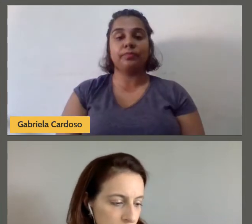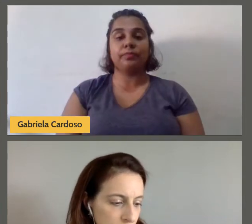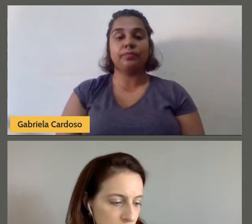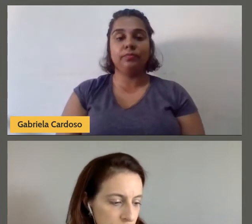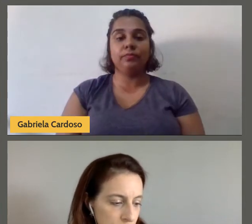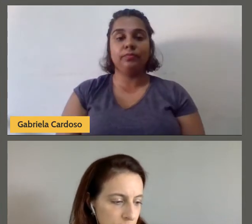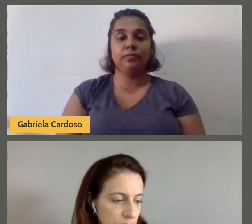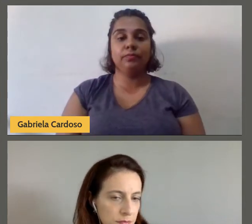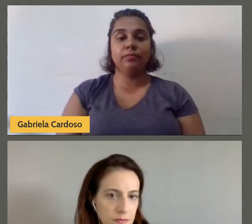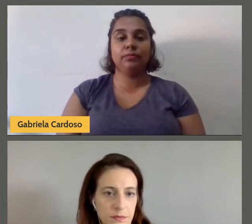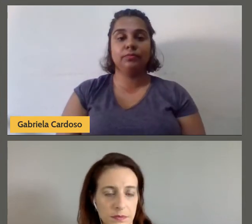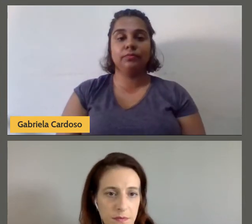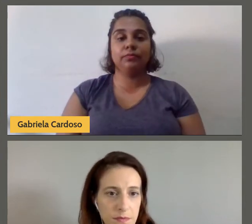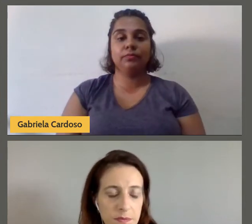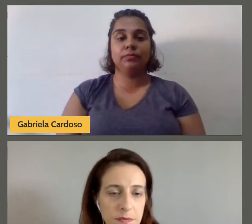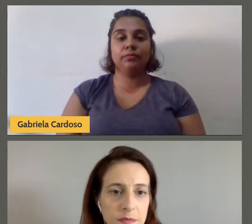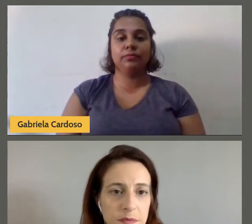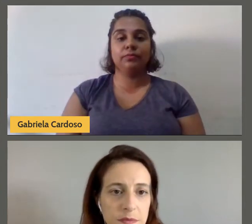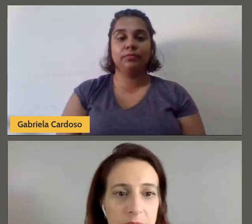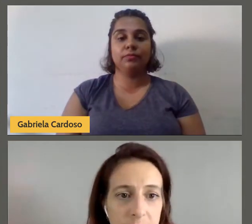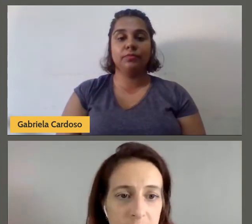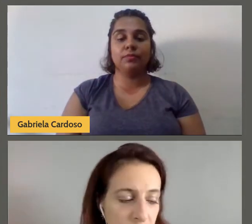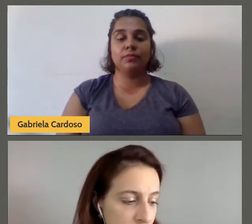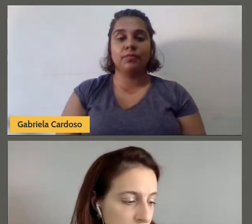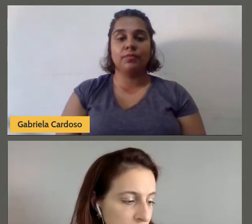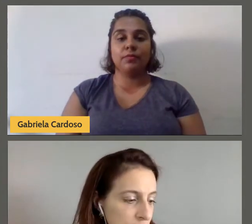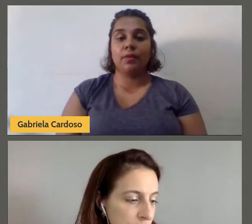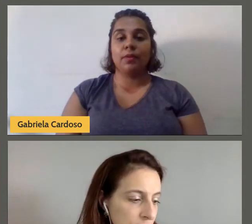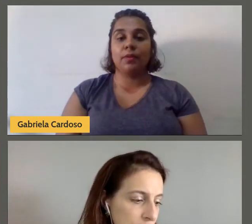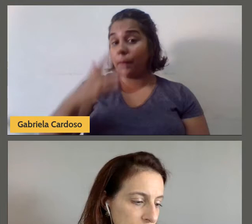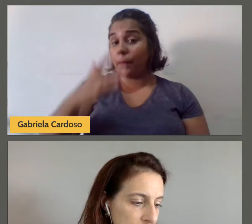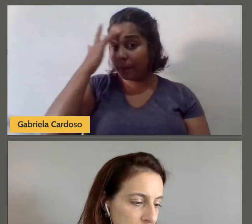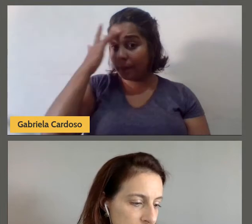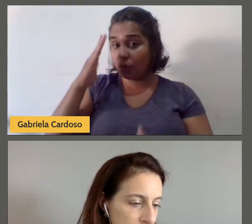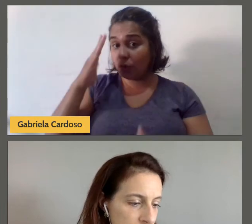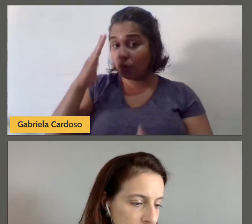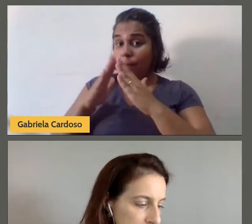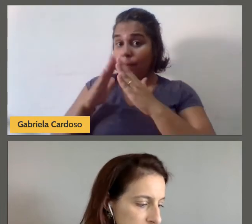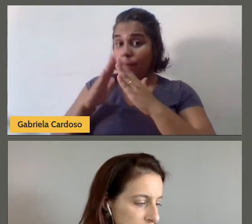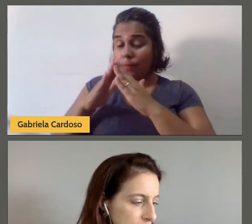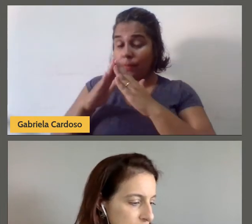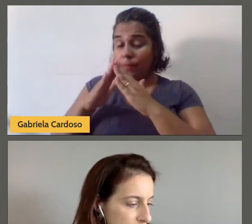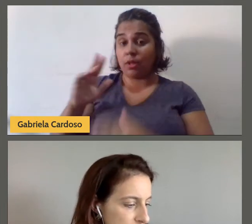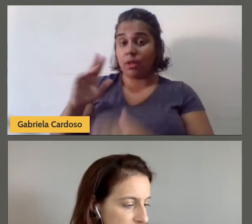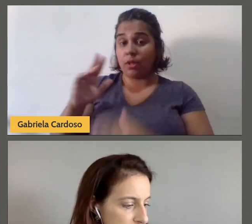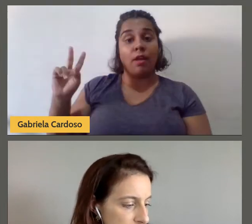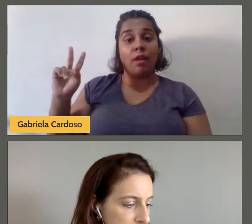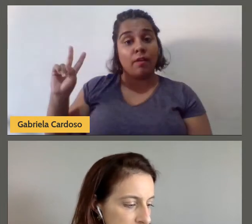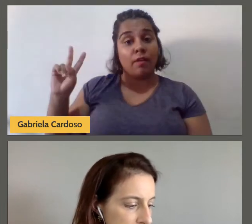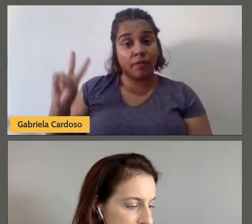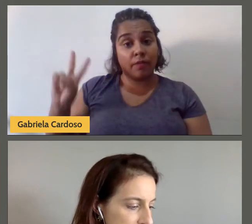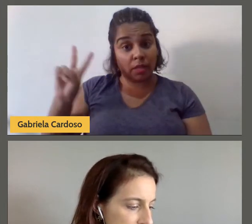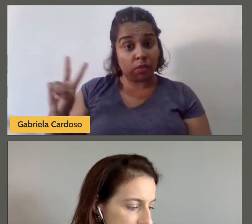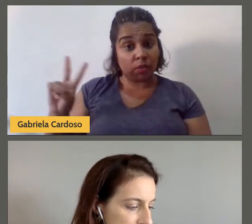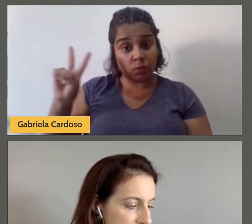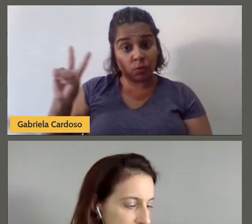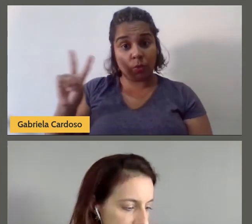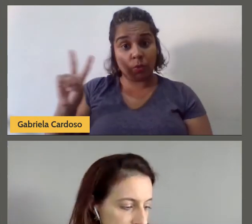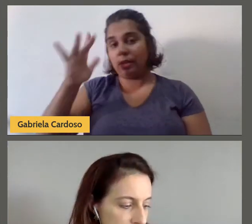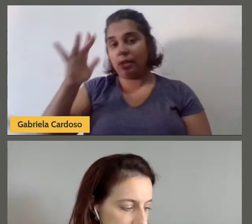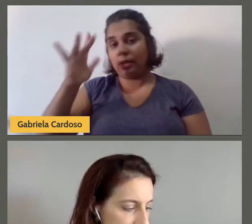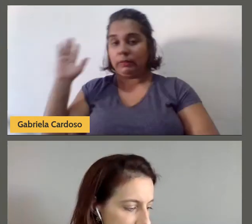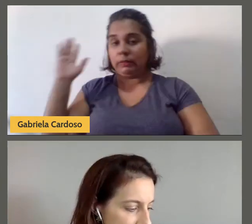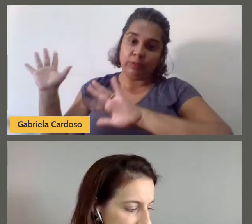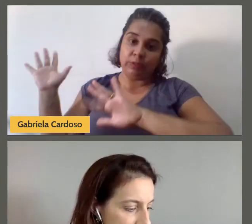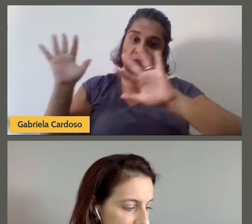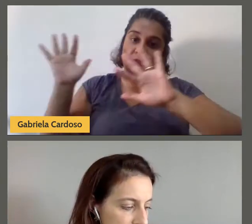Eu me dei muito sem querer. Que quem vem da Venezuela, né, tem isso é a mesma coisa que a gente, imagina você, de convidar todo mundo que está nos ouvindo e